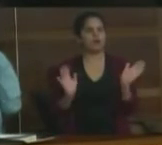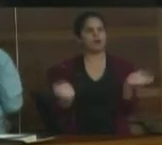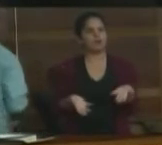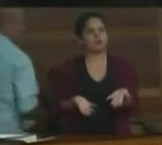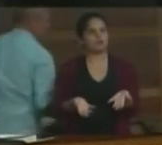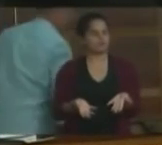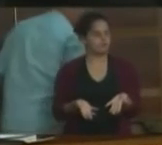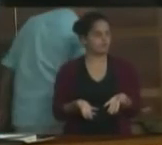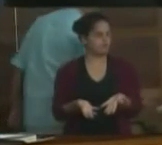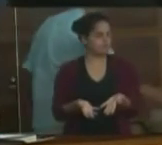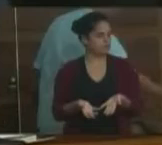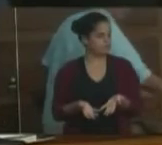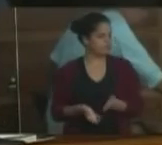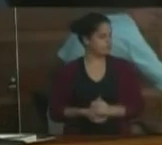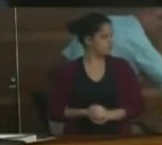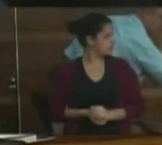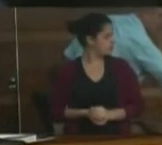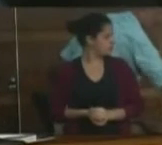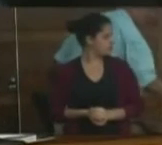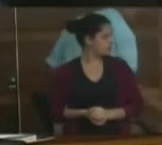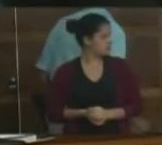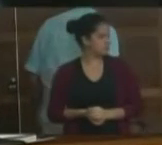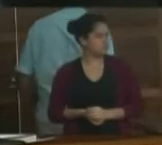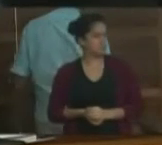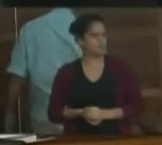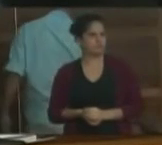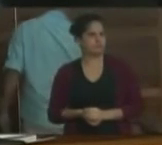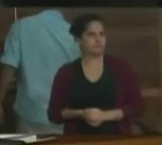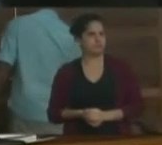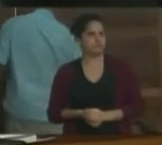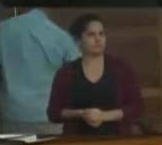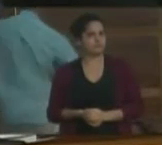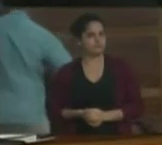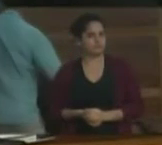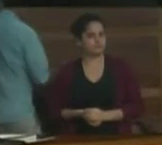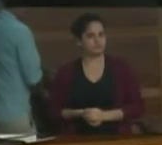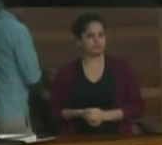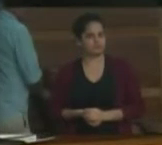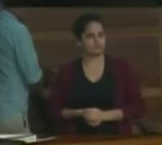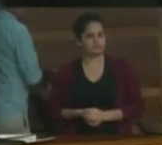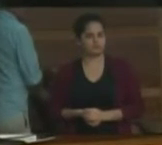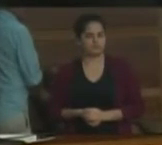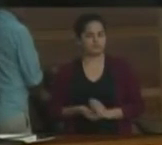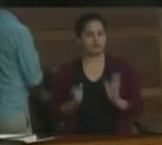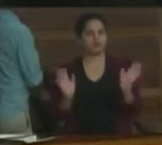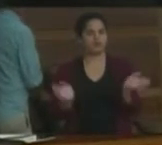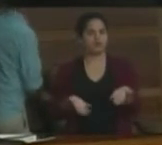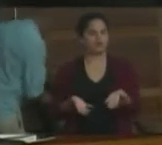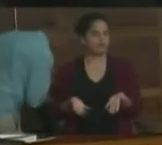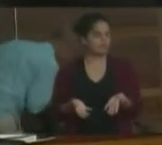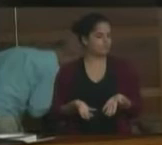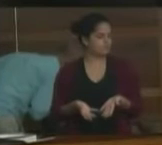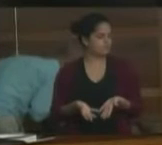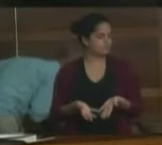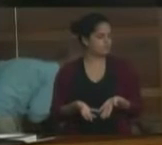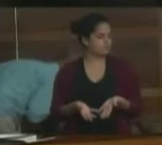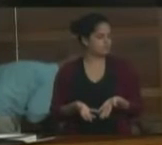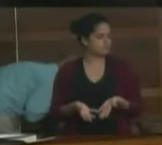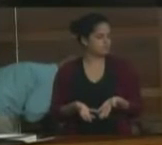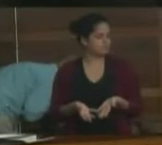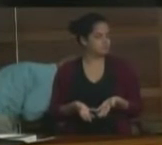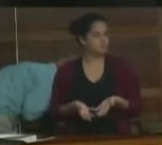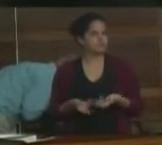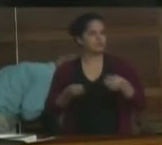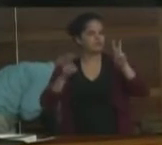da chefe e aí e essa questão de